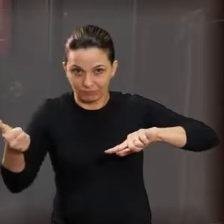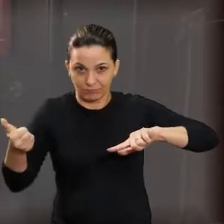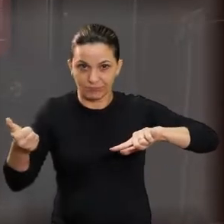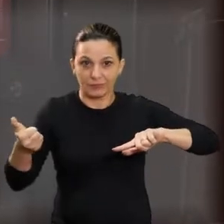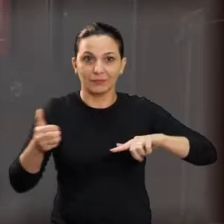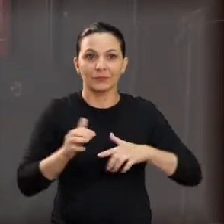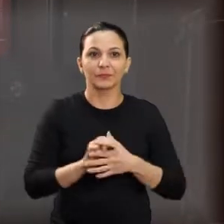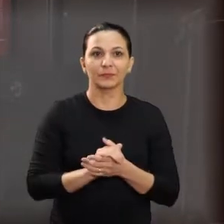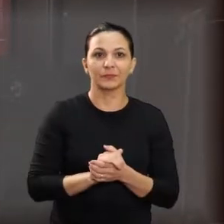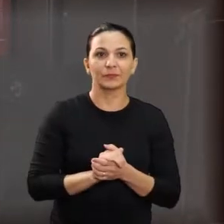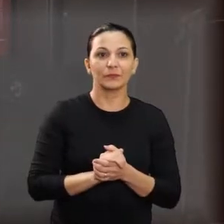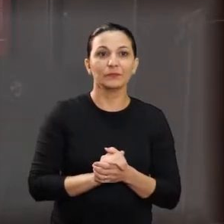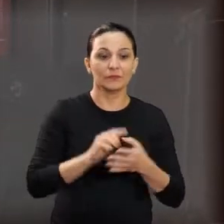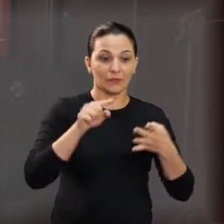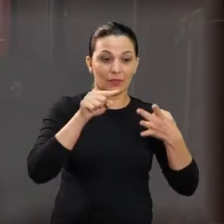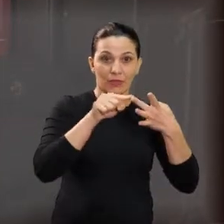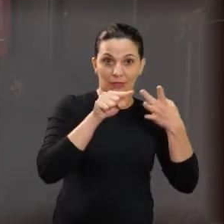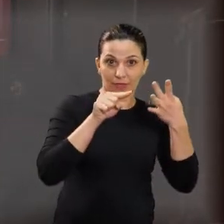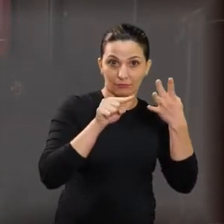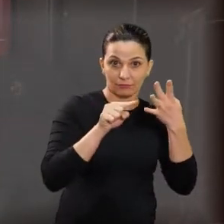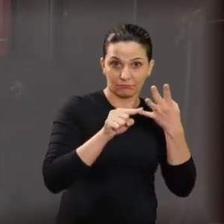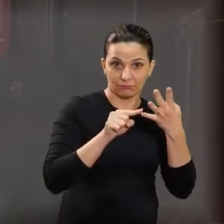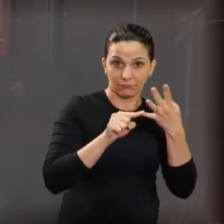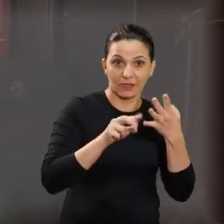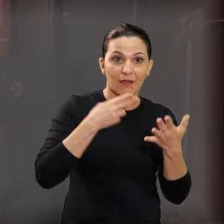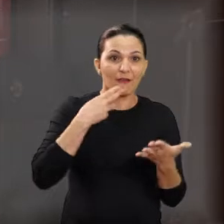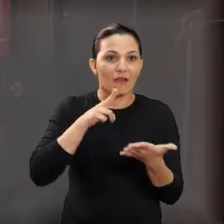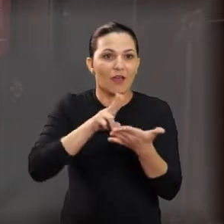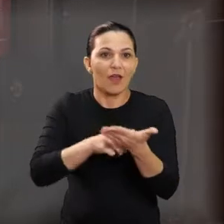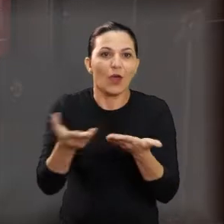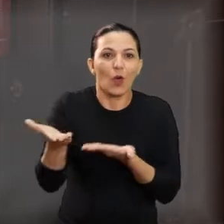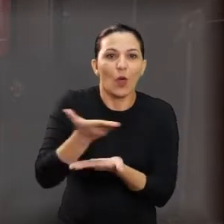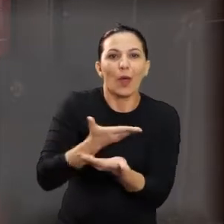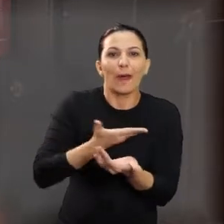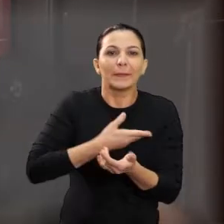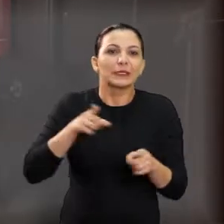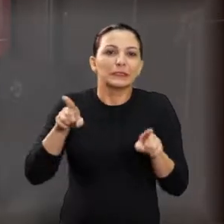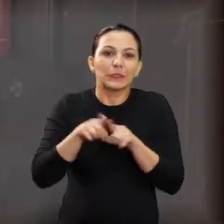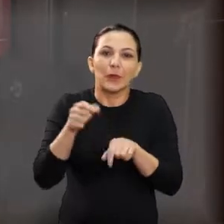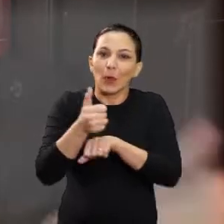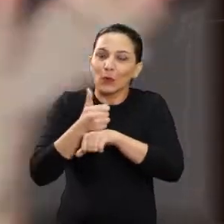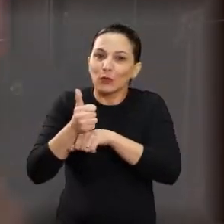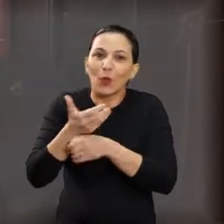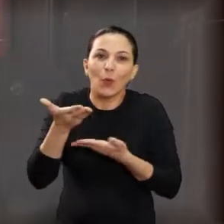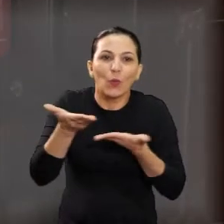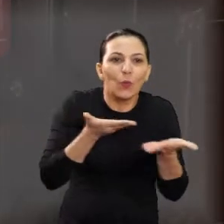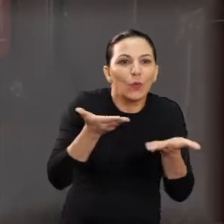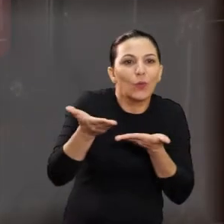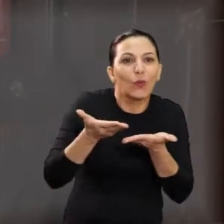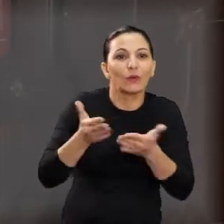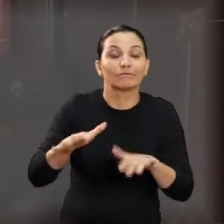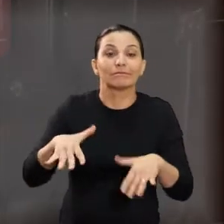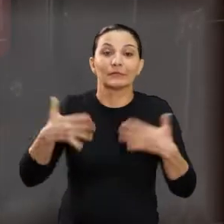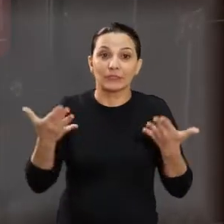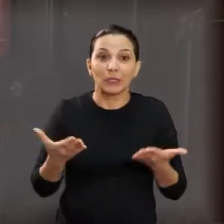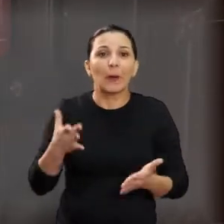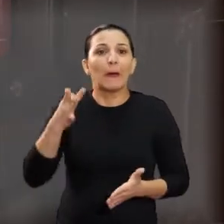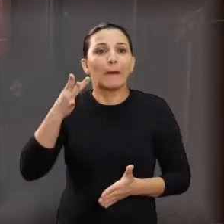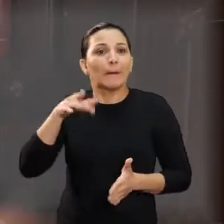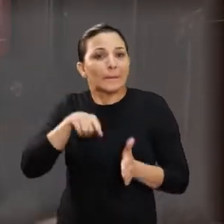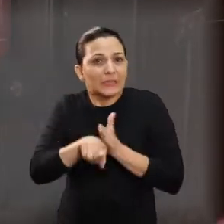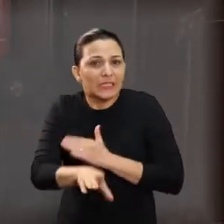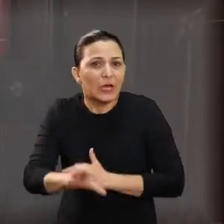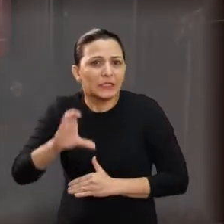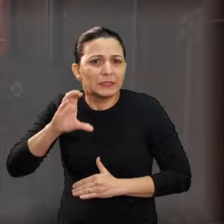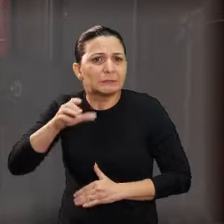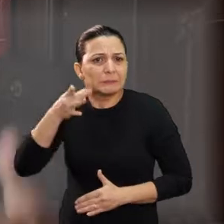foram também amigas, e elas mantiveram uma relação tanto pessoal quanto profissional, e